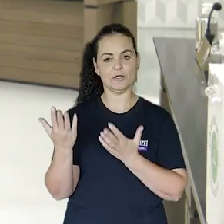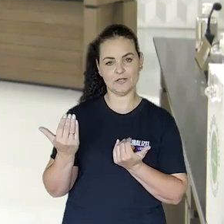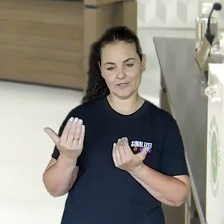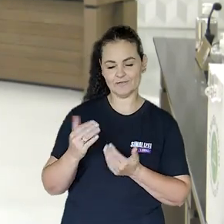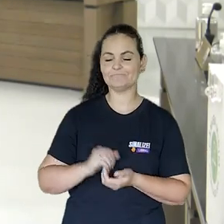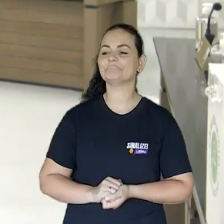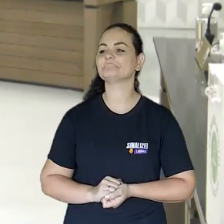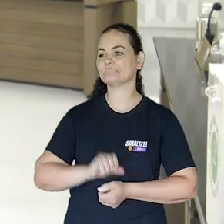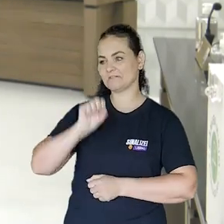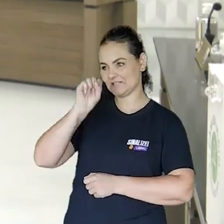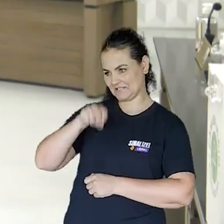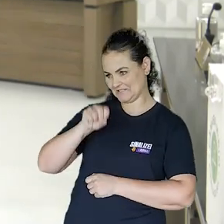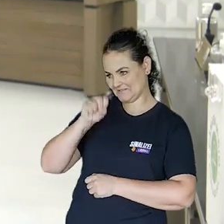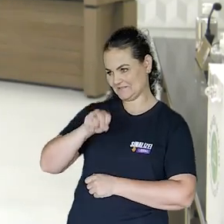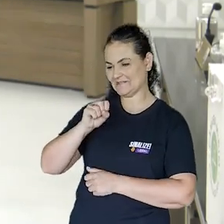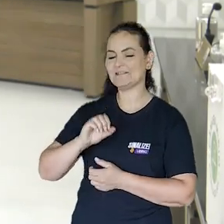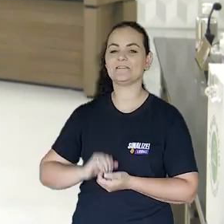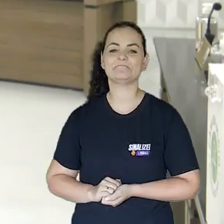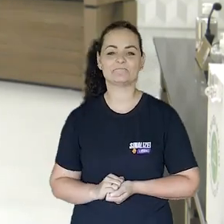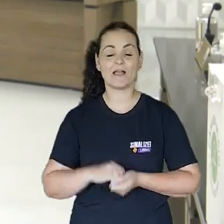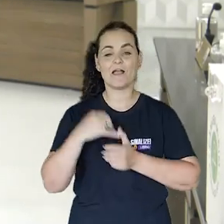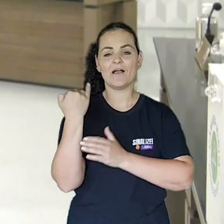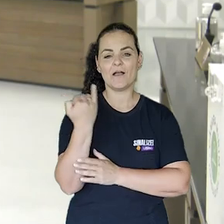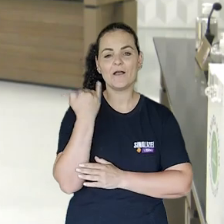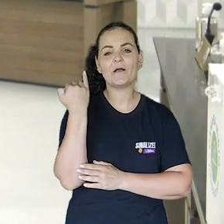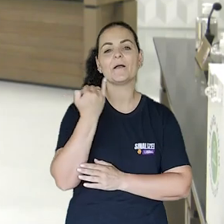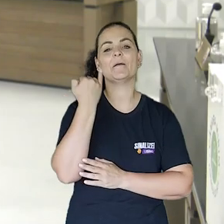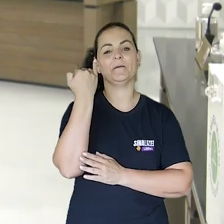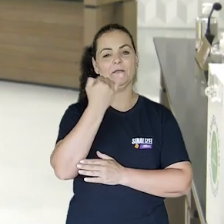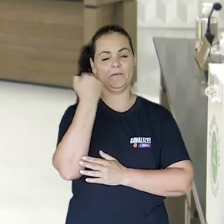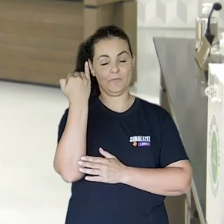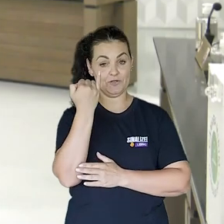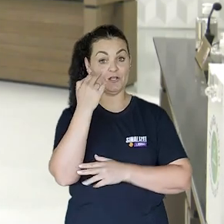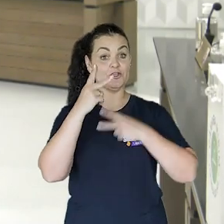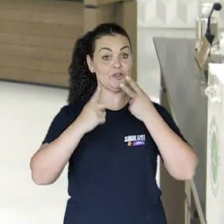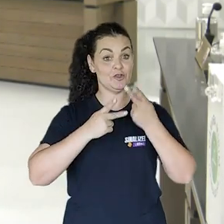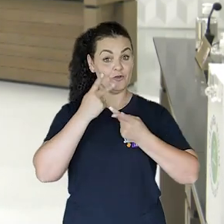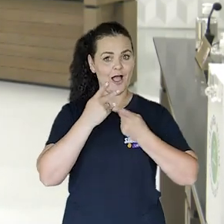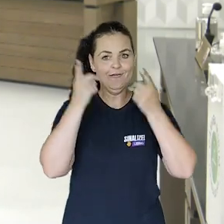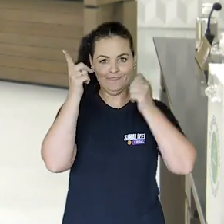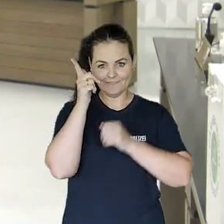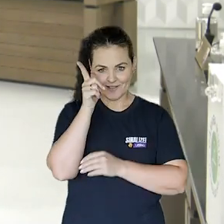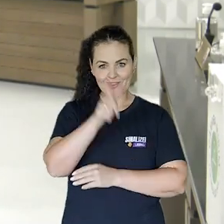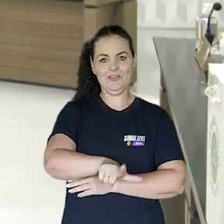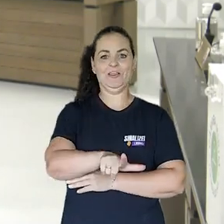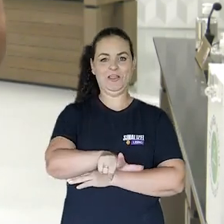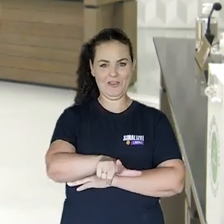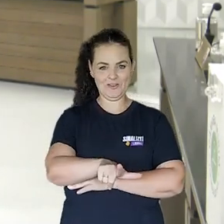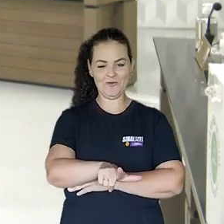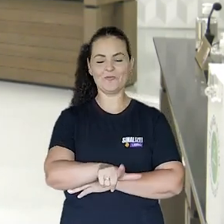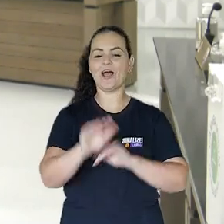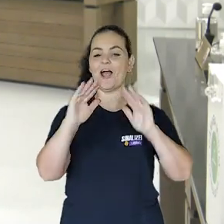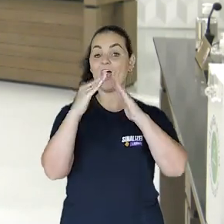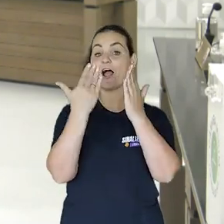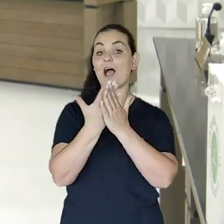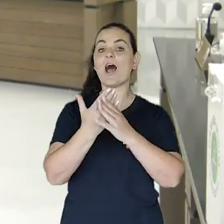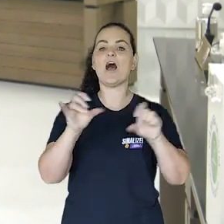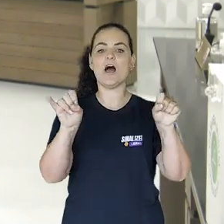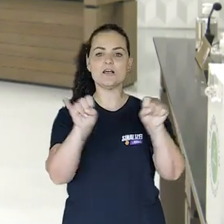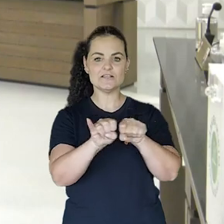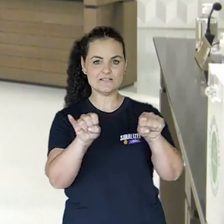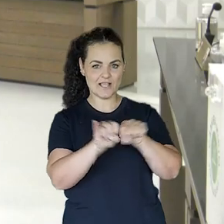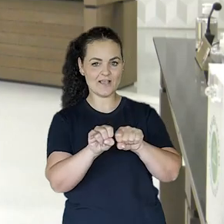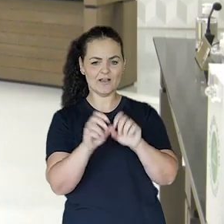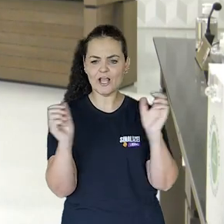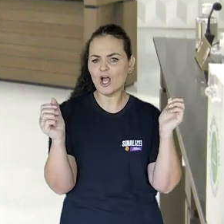Joel. Então, é importante, né? Vamos reforçar o nome da escola. É a Escola SESI, que estará conosco aqui